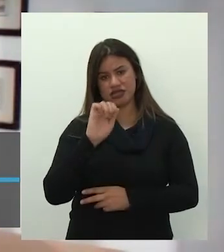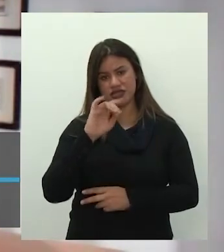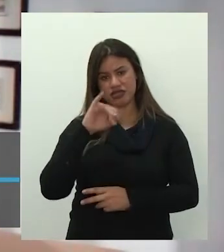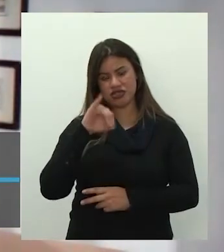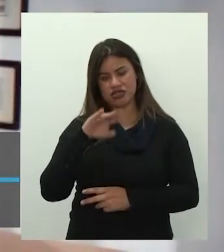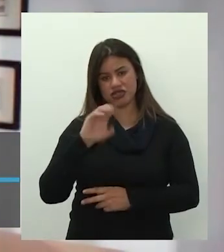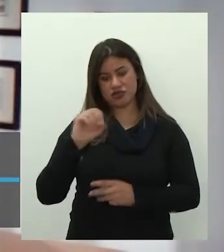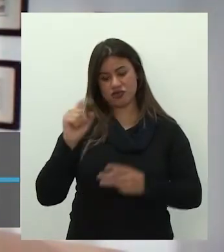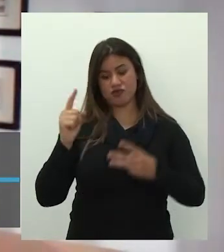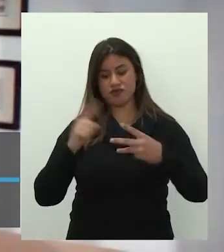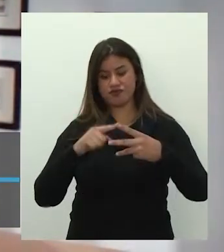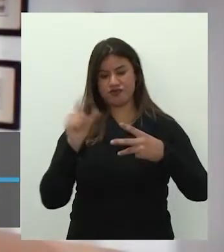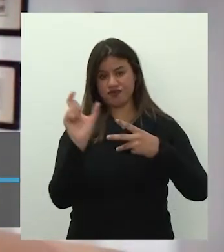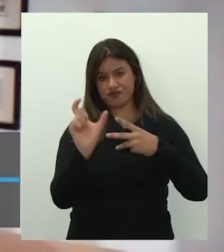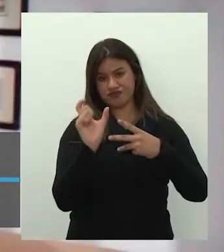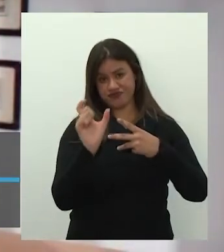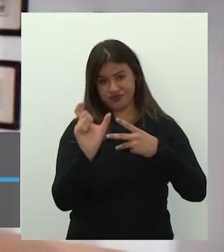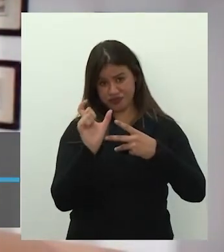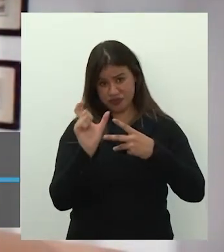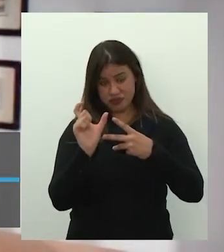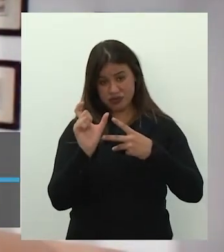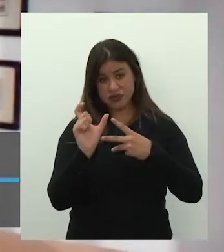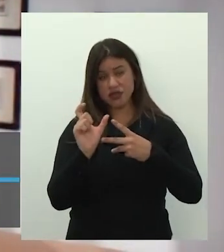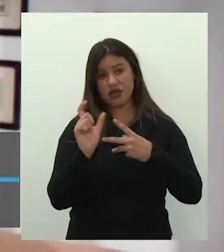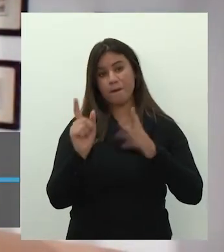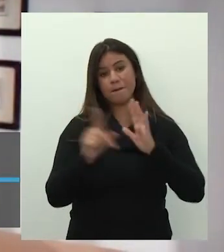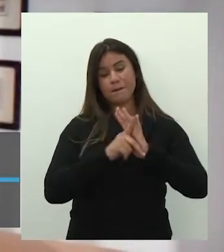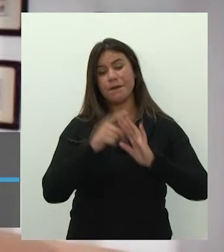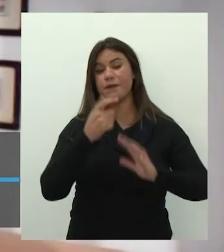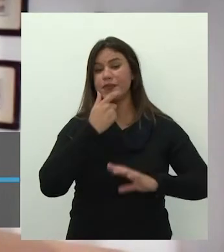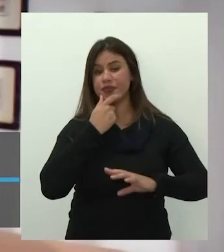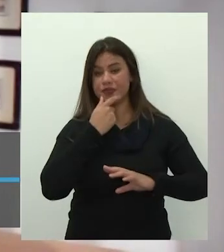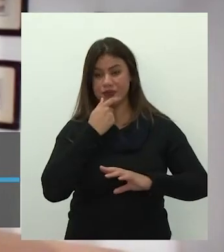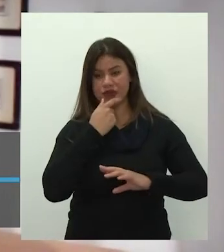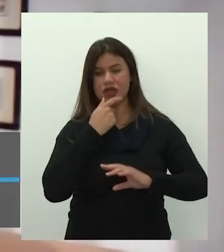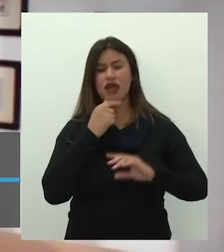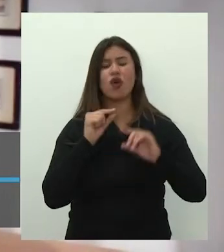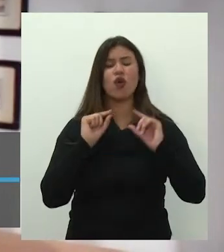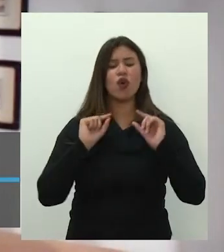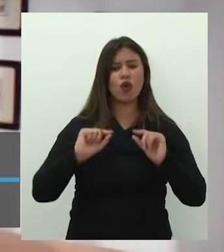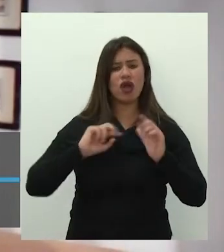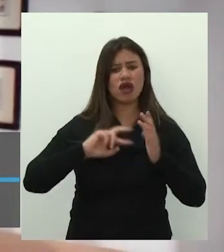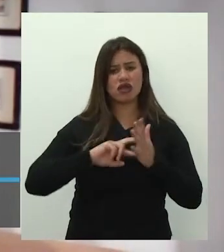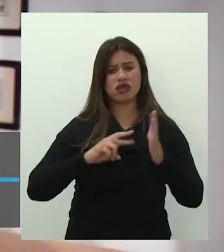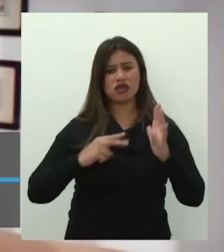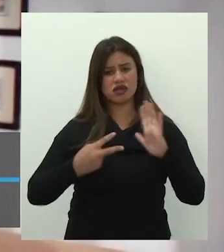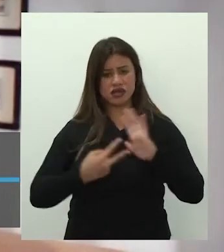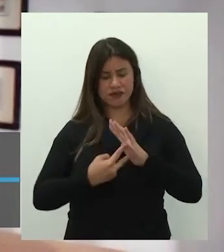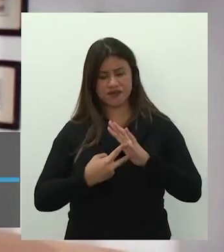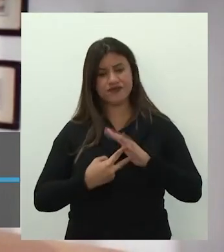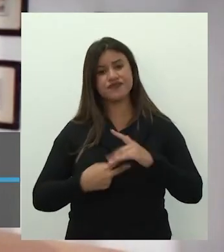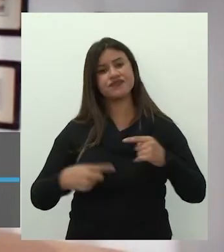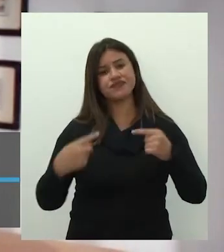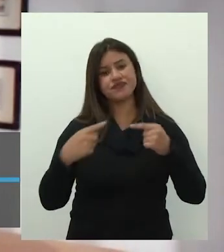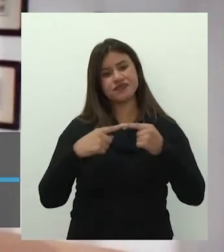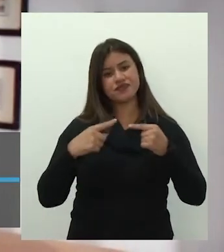inglês, mas eu acho que é mais sonoro. Então, o que, que é isso? É tudo que se